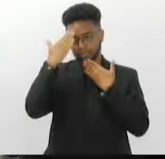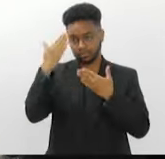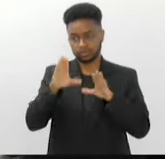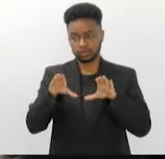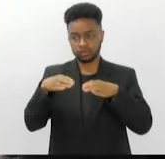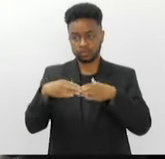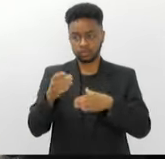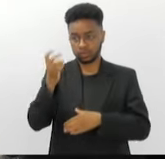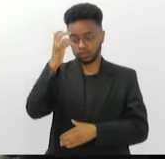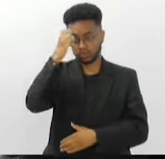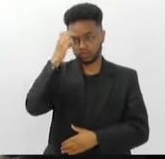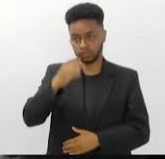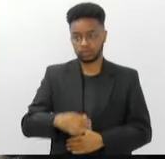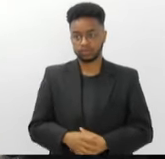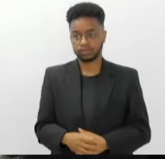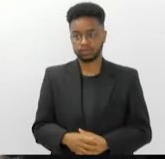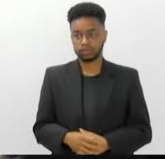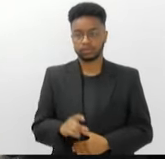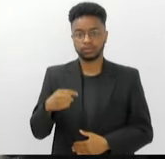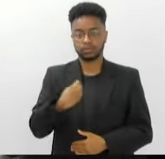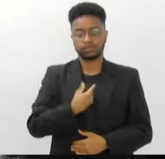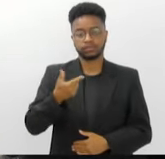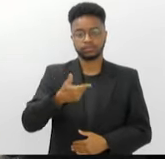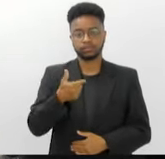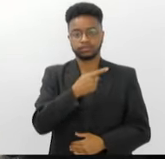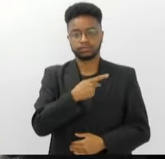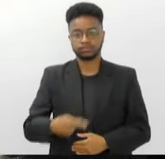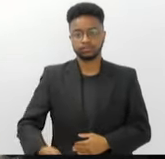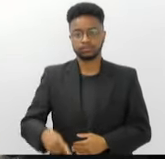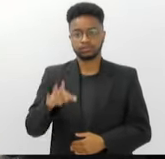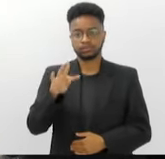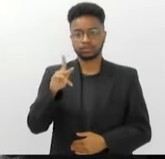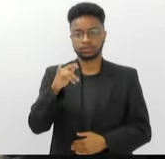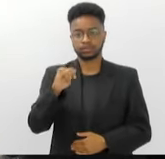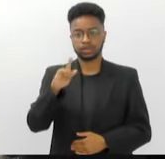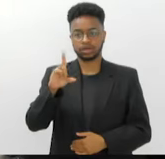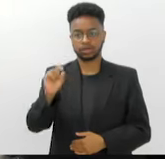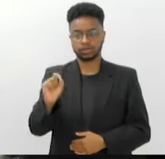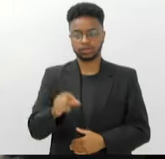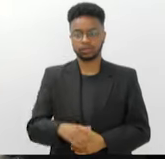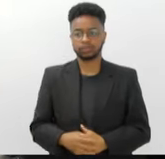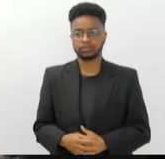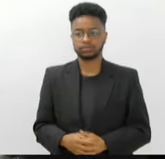de Cultura, nosso vice-presidente Agalhaço, por favor.